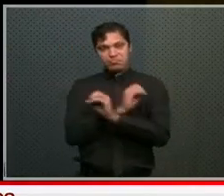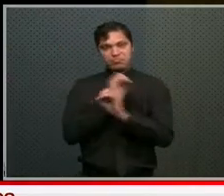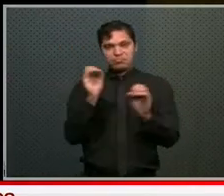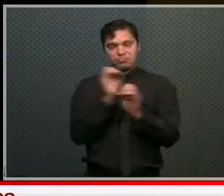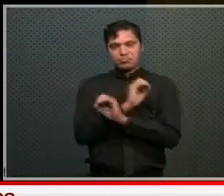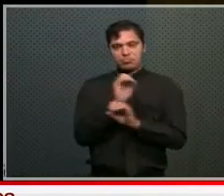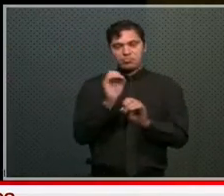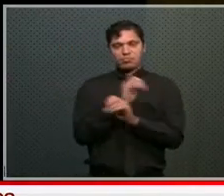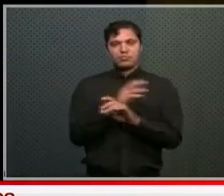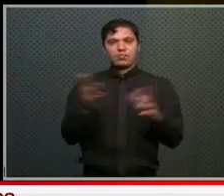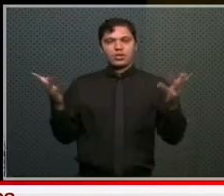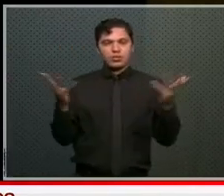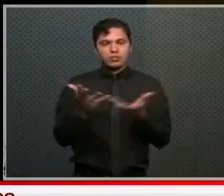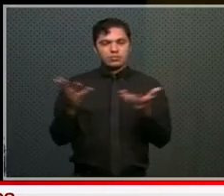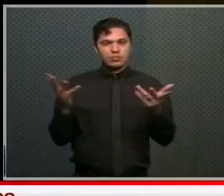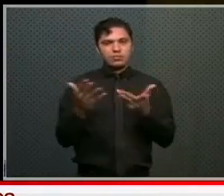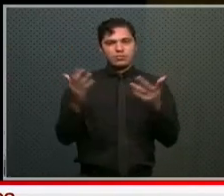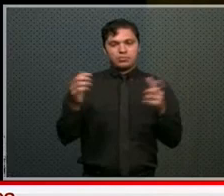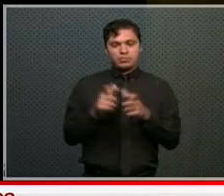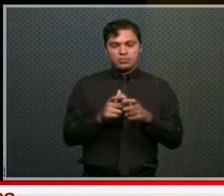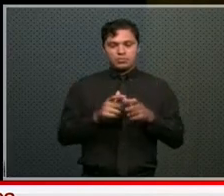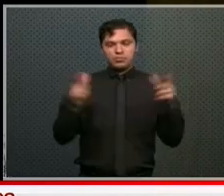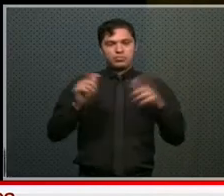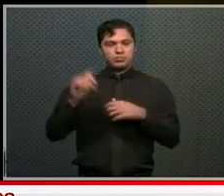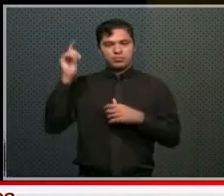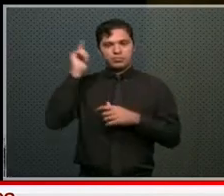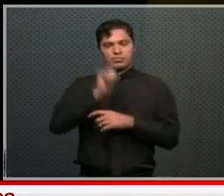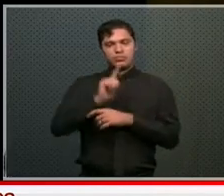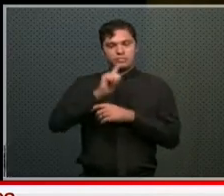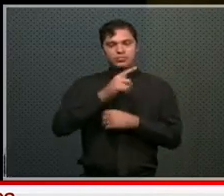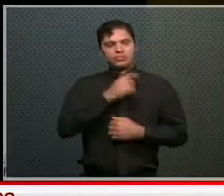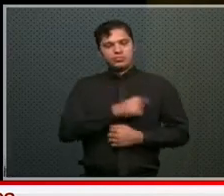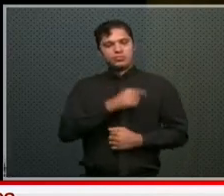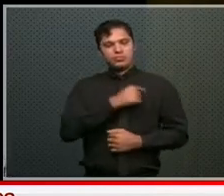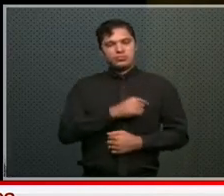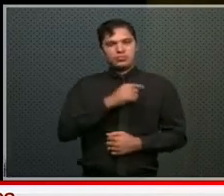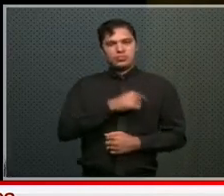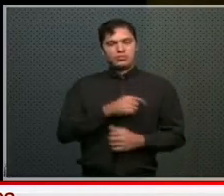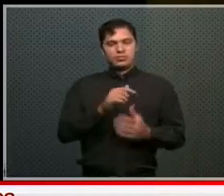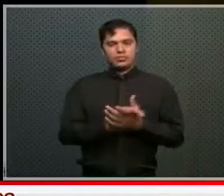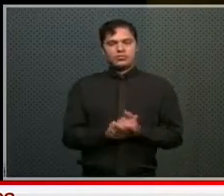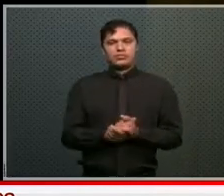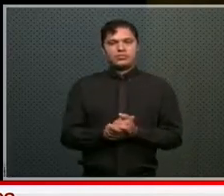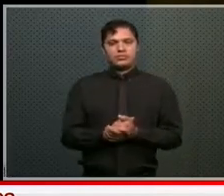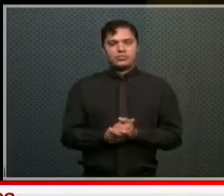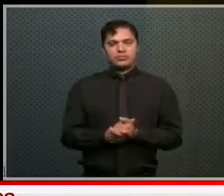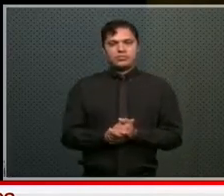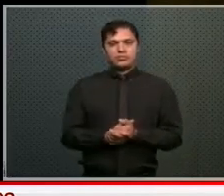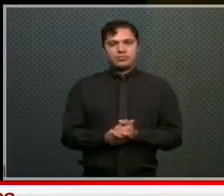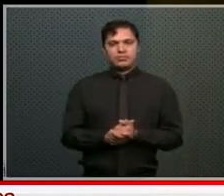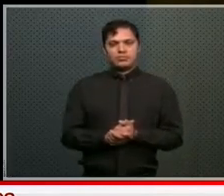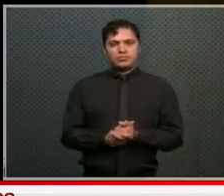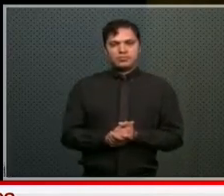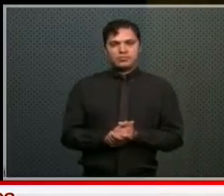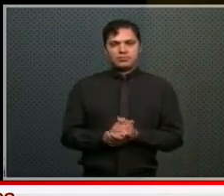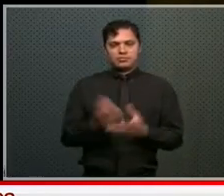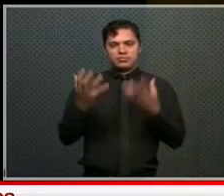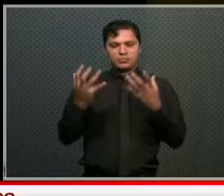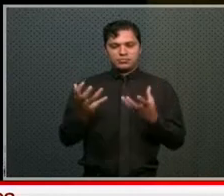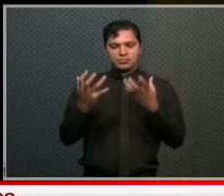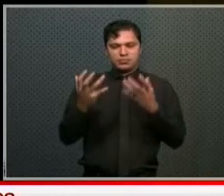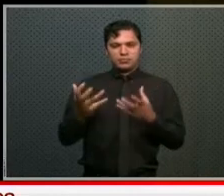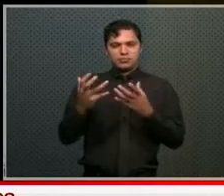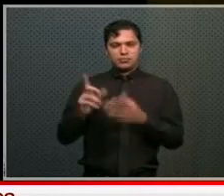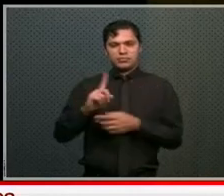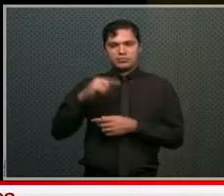cabem uma parcela gigantesca dessa conquista dessa nossa homenagem e eu quero que nós saiamos